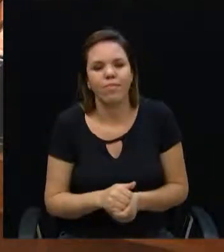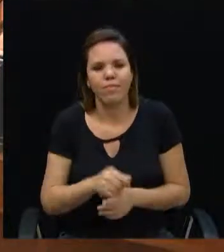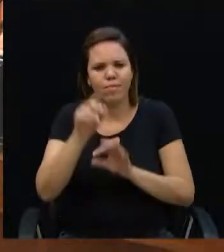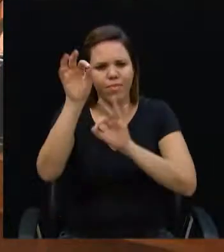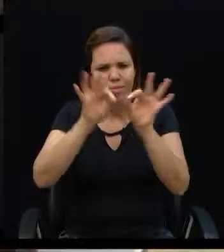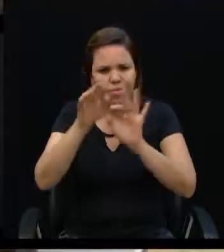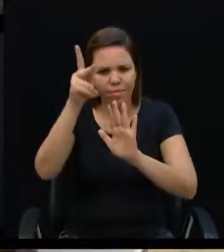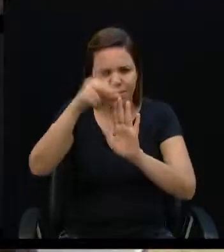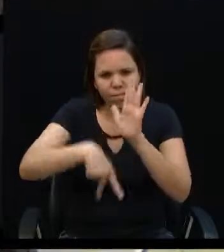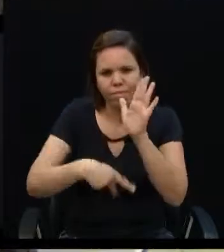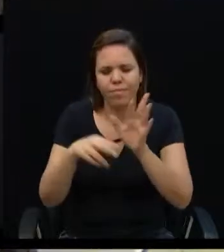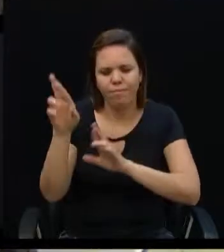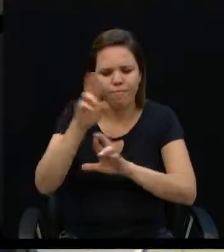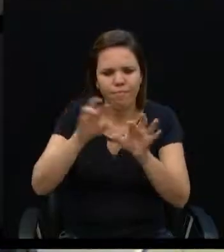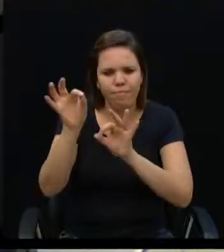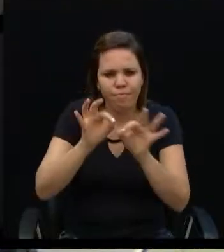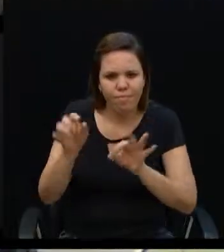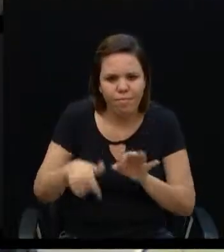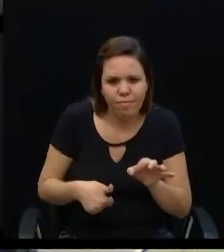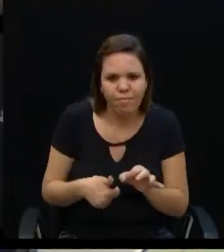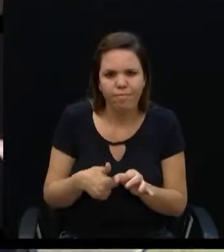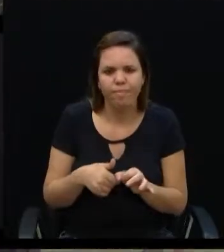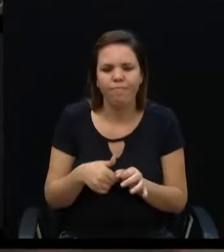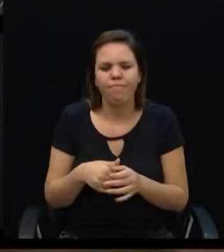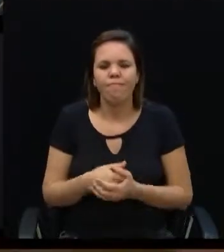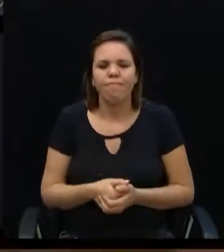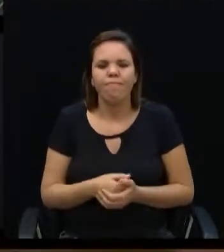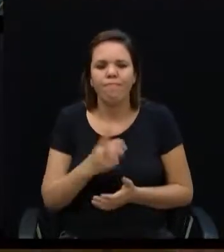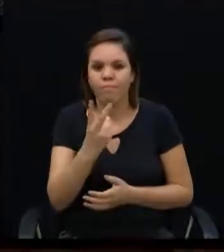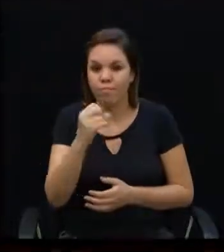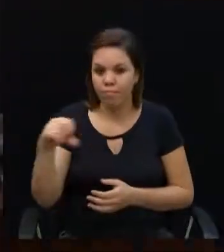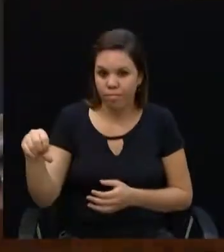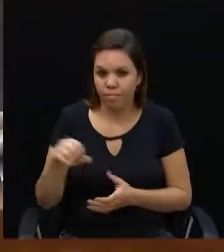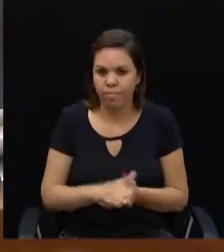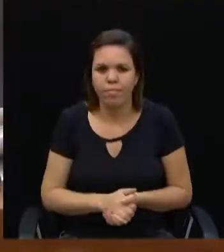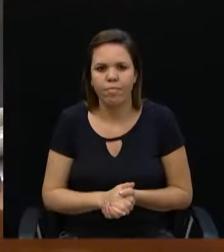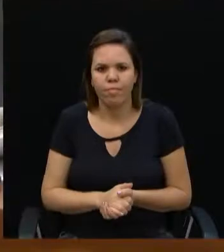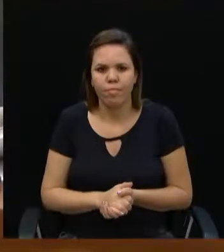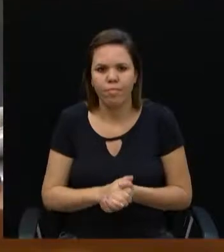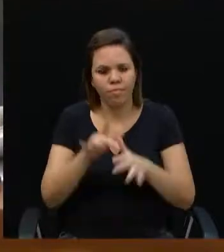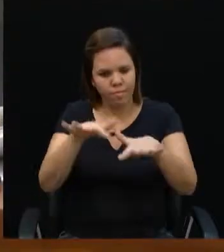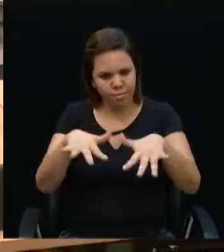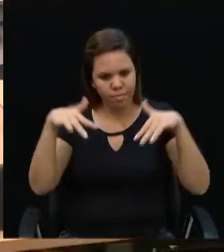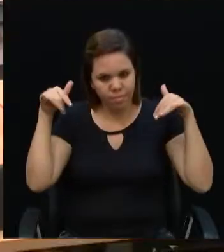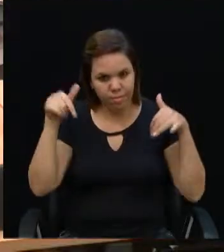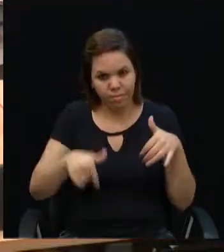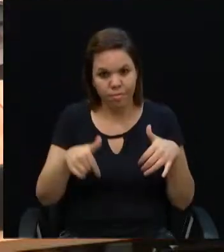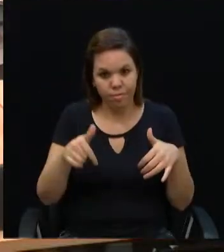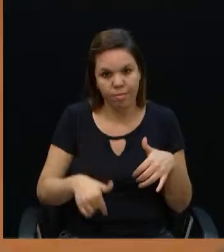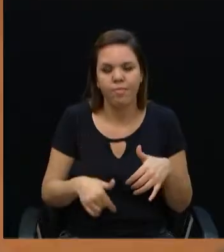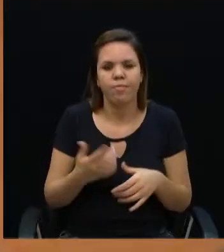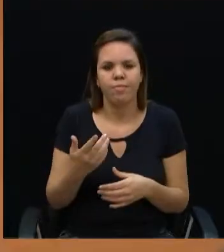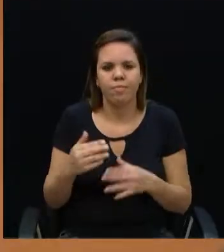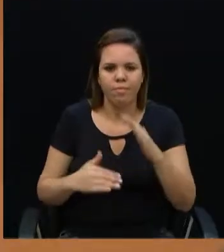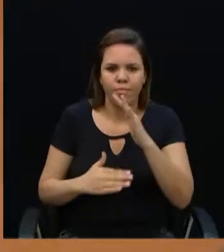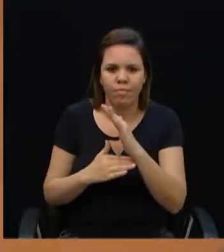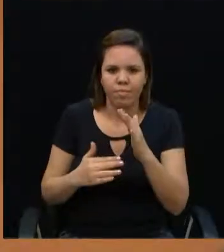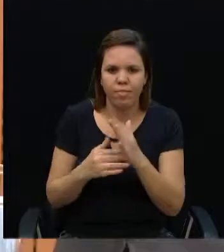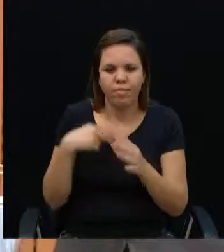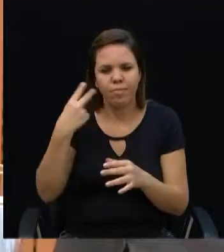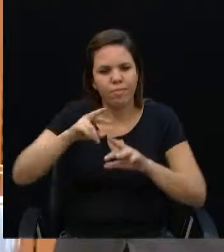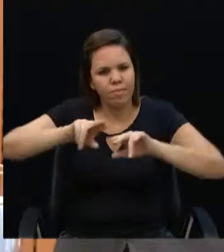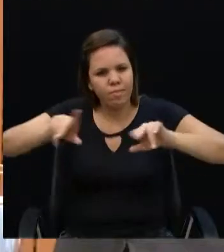de Regularização Fiscal de Campinas 2019. Em audiência na Câmara, vereadores, público